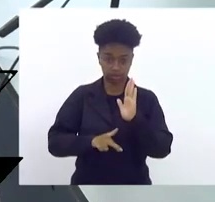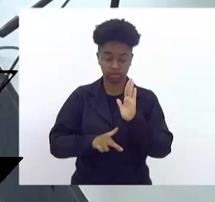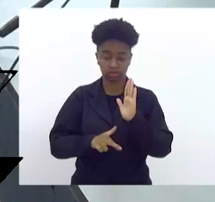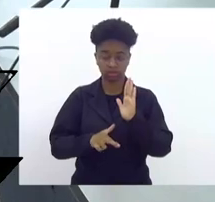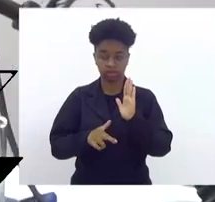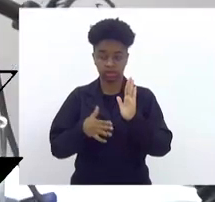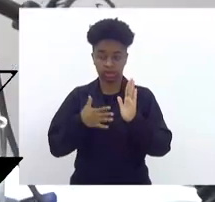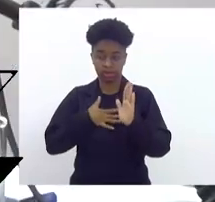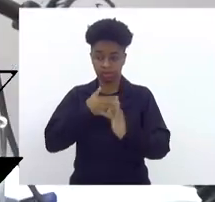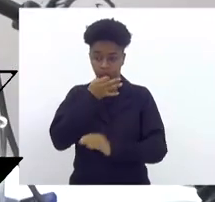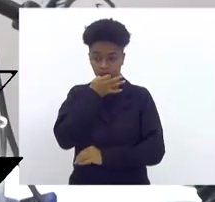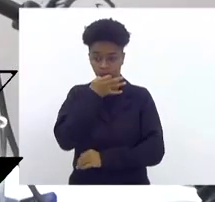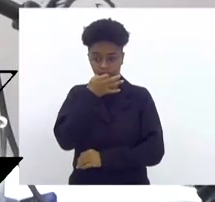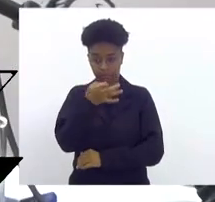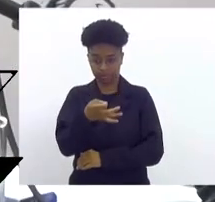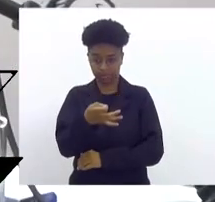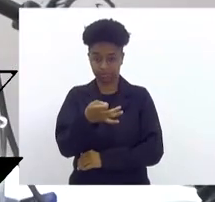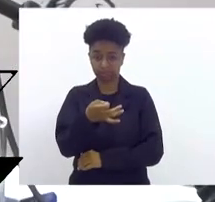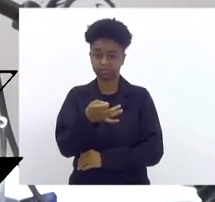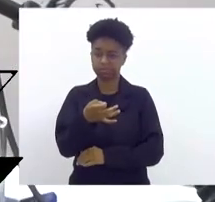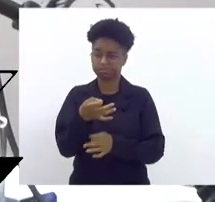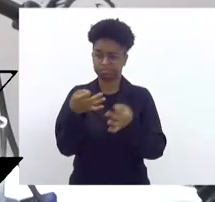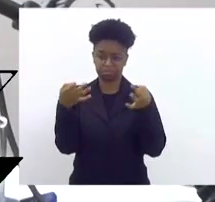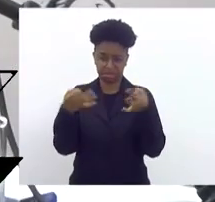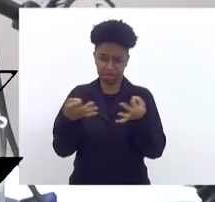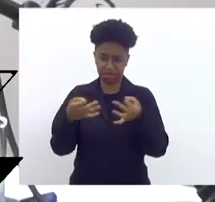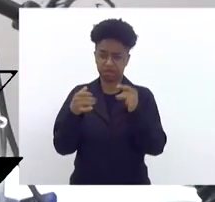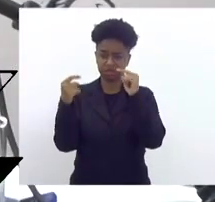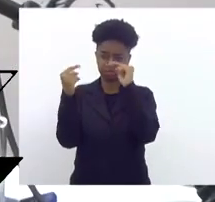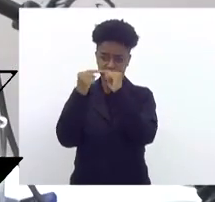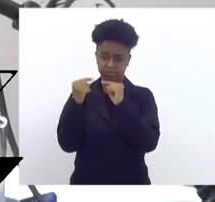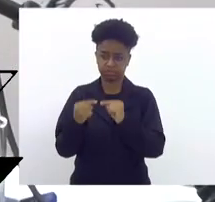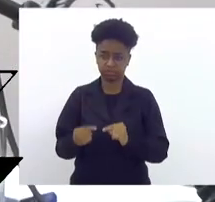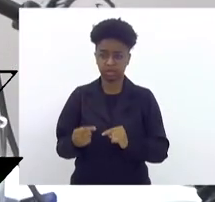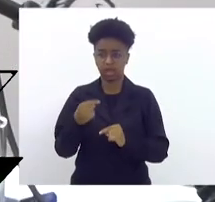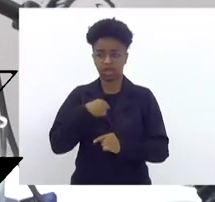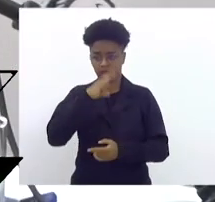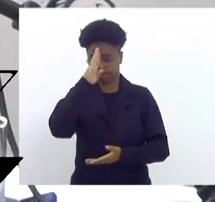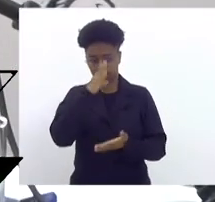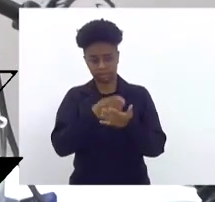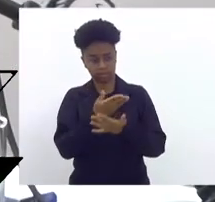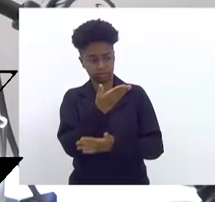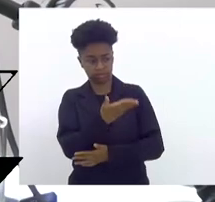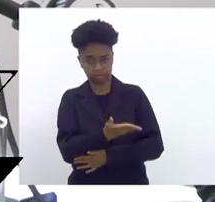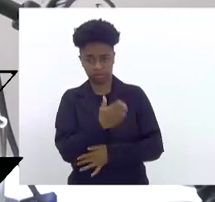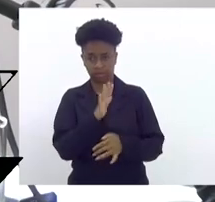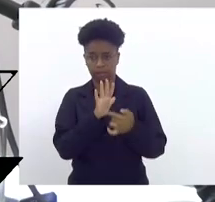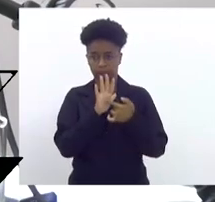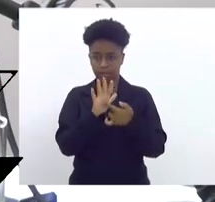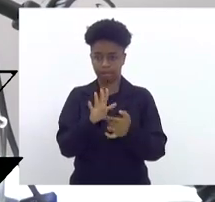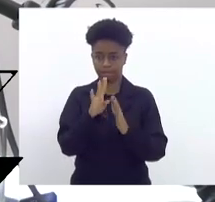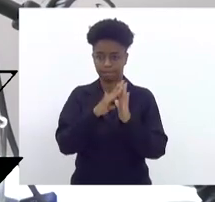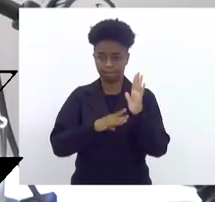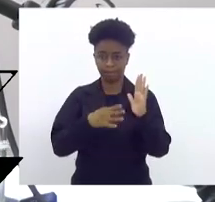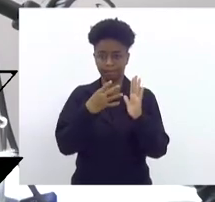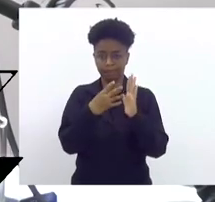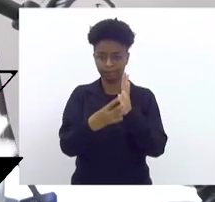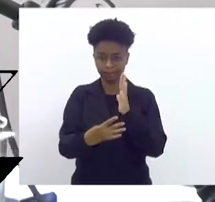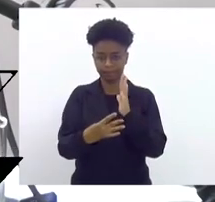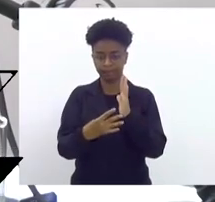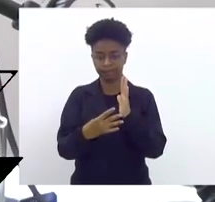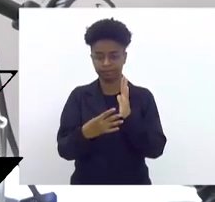minha humilde opinião Ele é bem completo crítica senhora determina um cronograma que